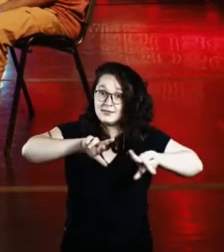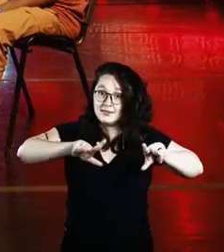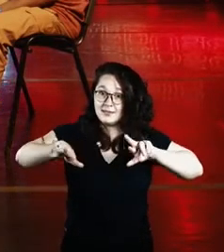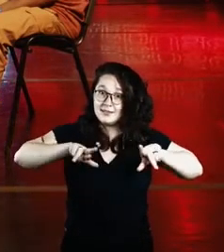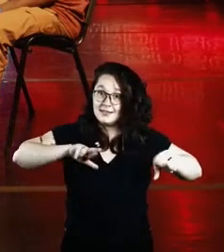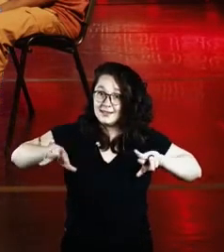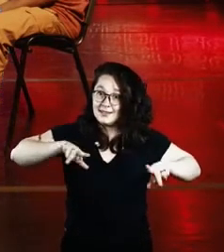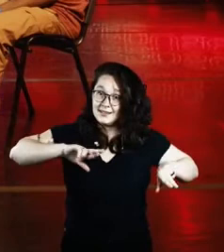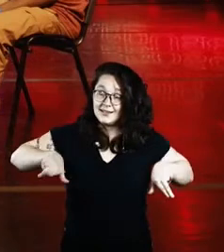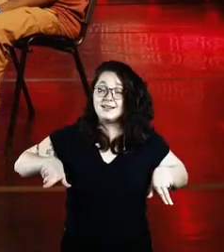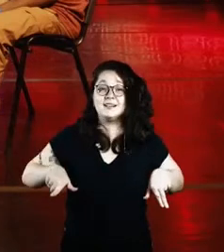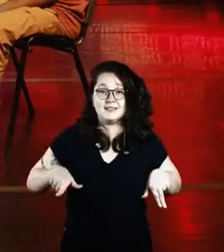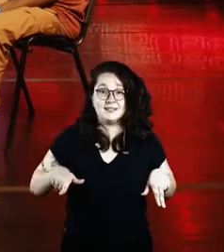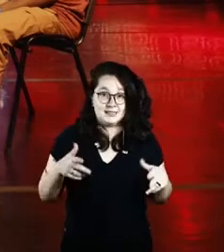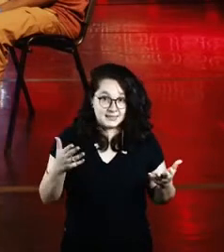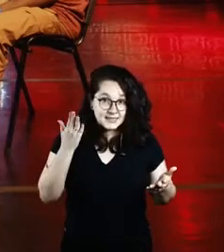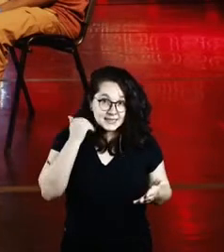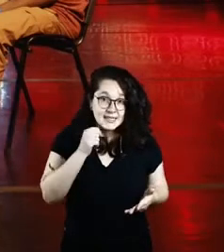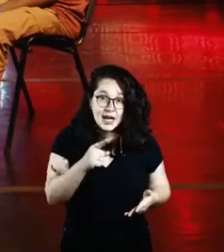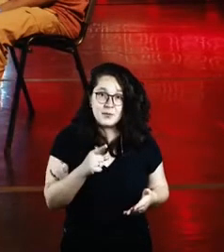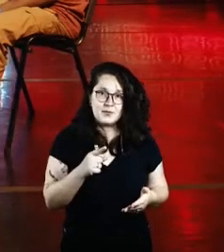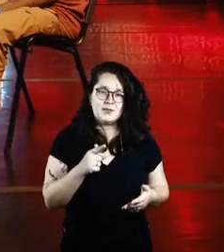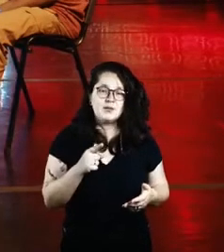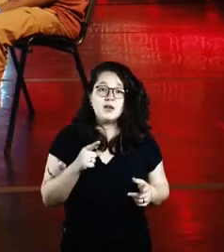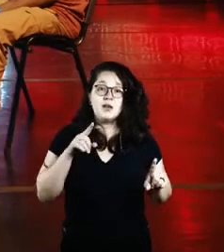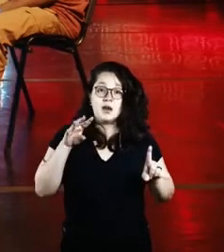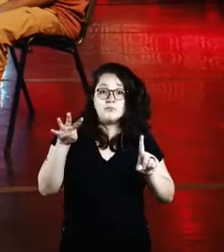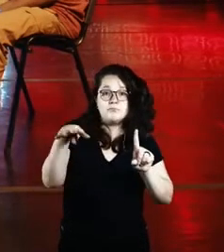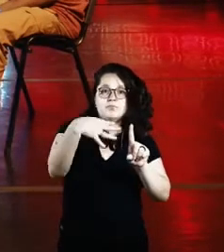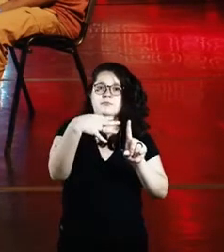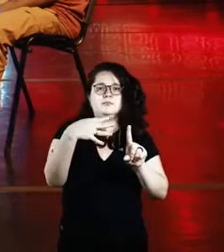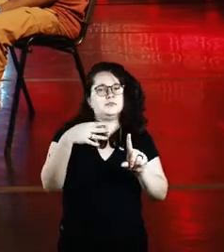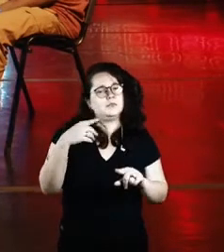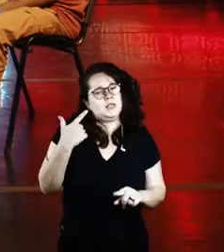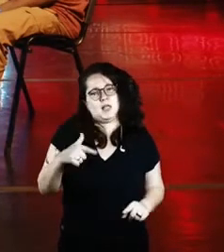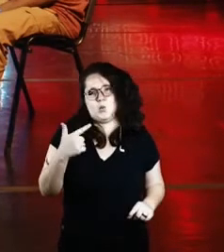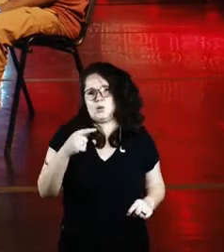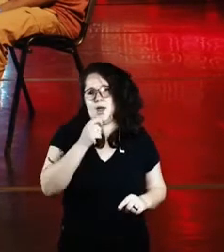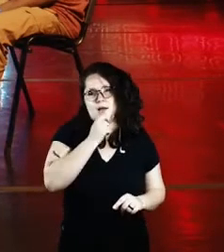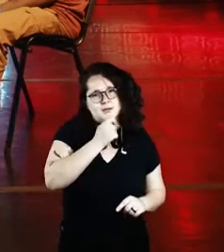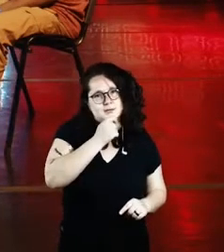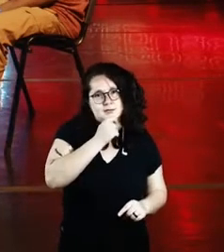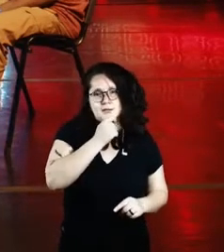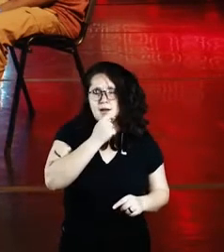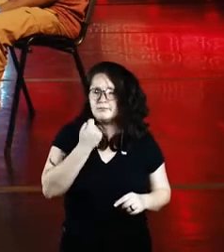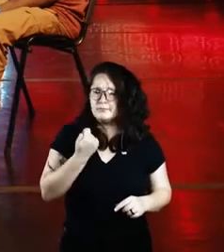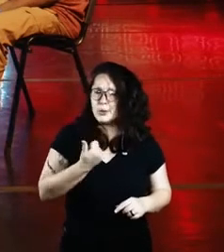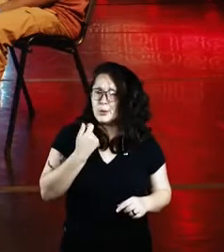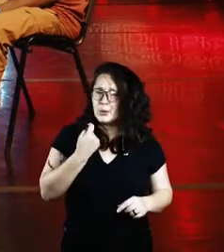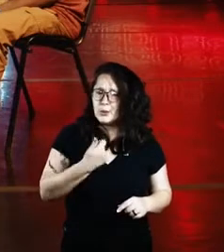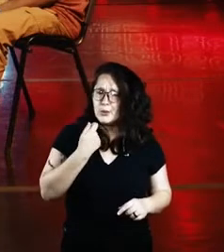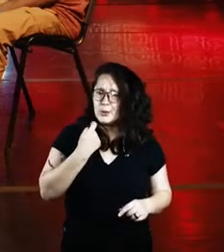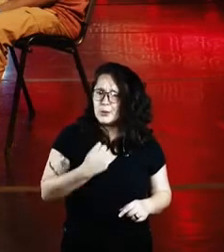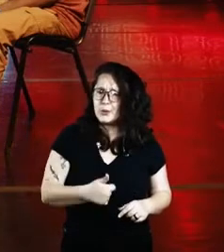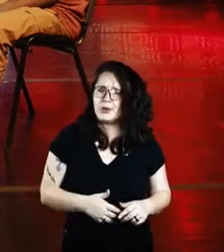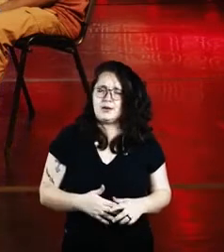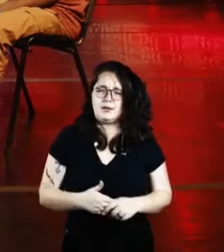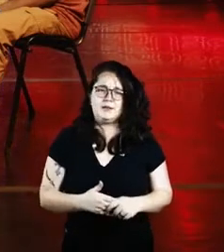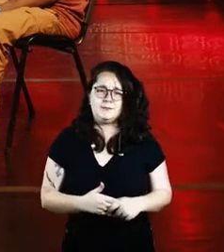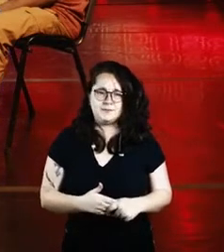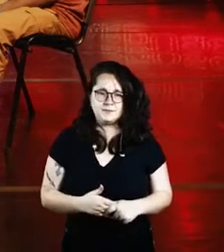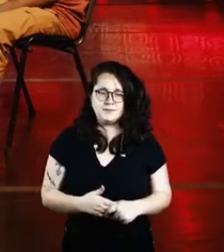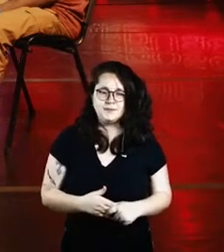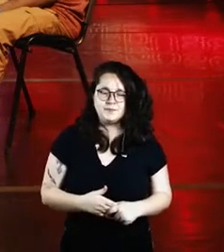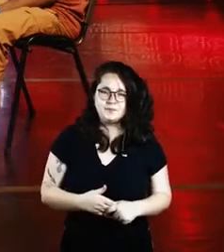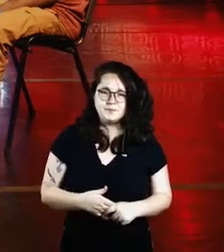Você entendeu? É? Não existe a visibilidade da mídia ainda, entendeu? É pouco, assim, entendeu? É, porque você vê